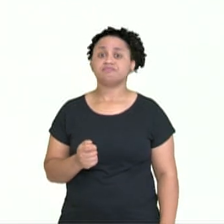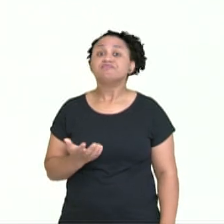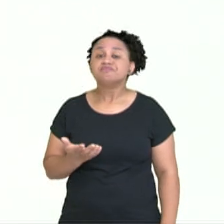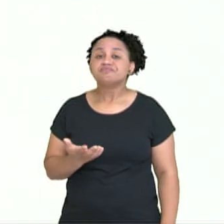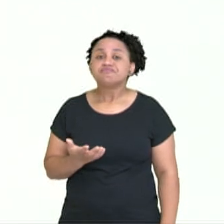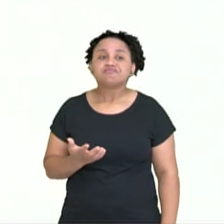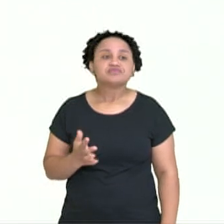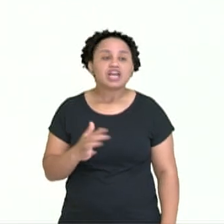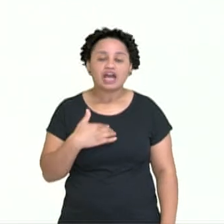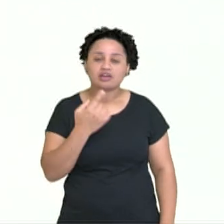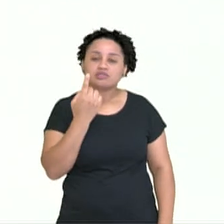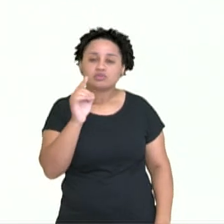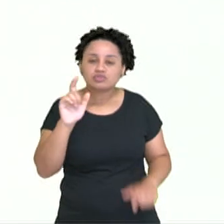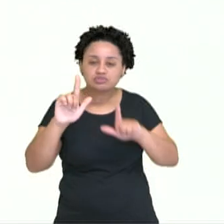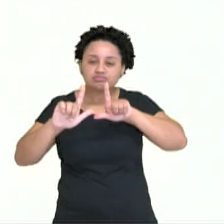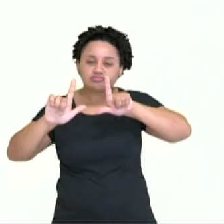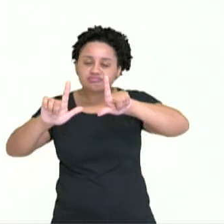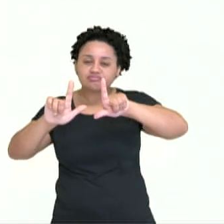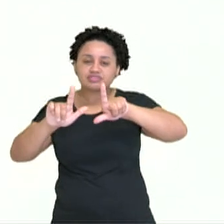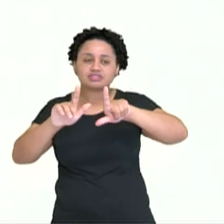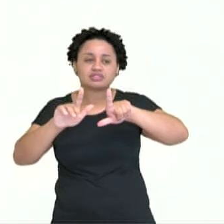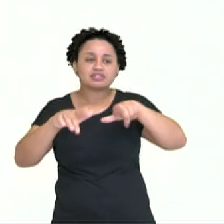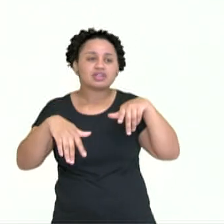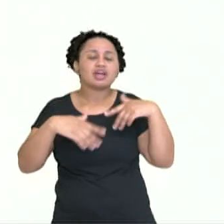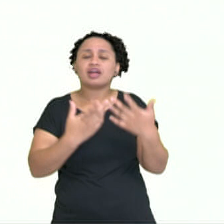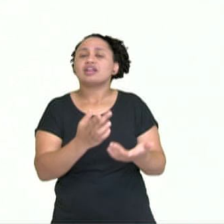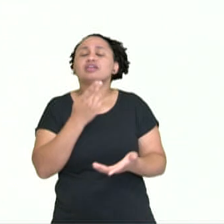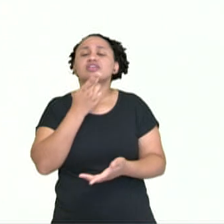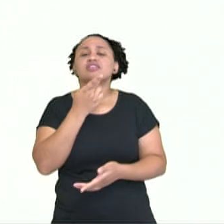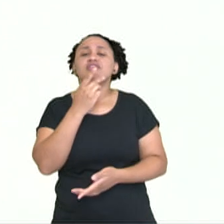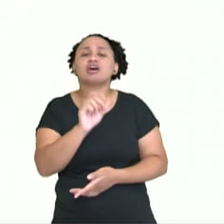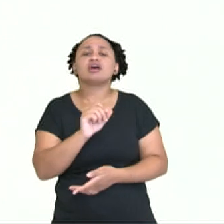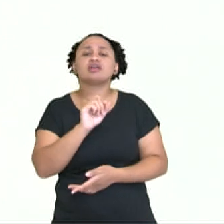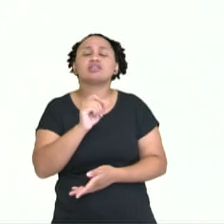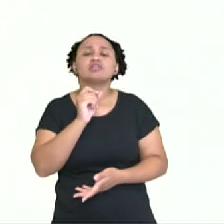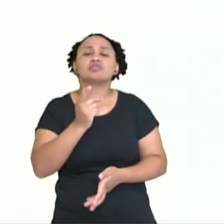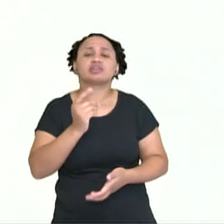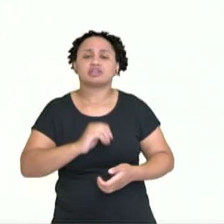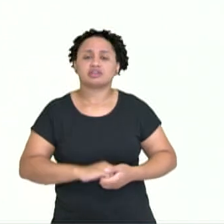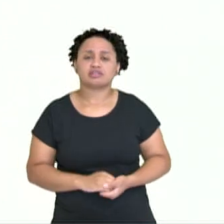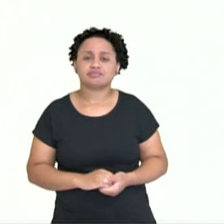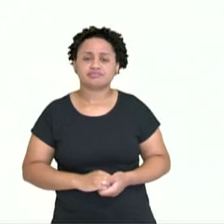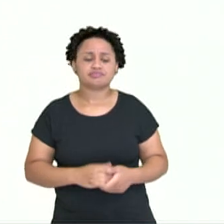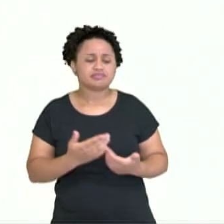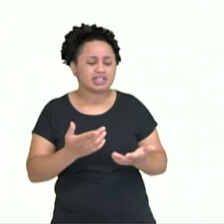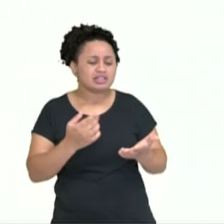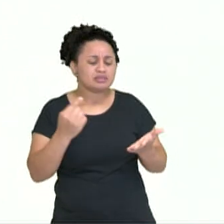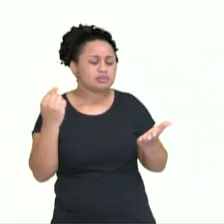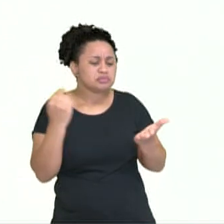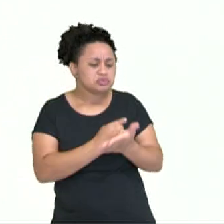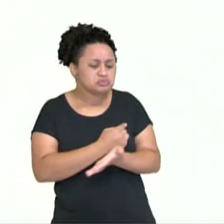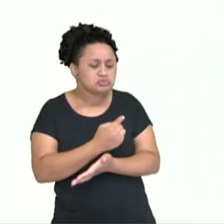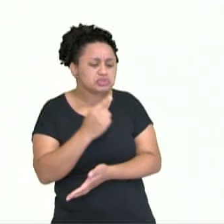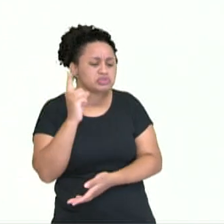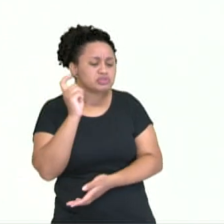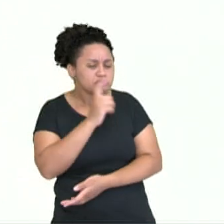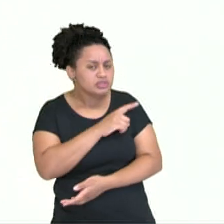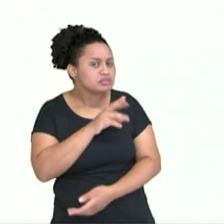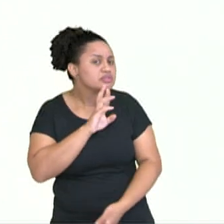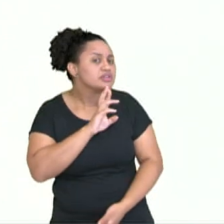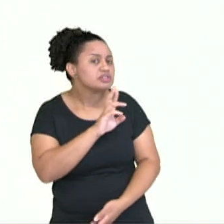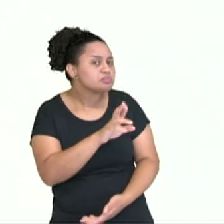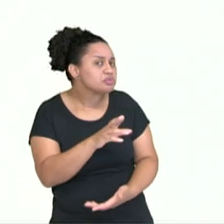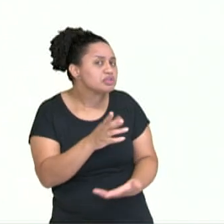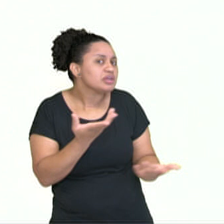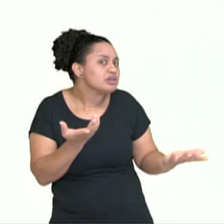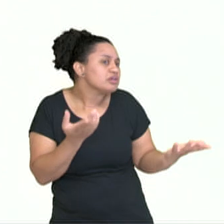daí ele diz no último quadrinho, Is this some sort of tricky question or what? Essa é uma questão difícil, uma pergunta difícil de responder